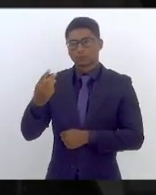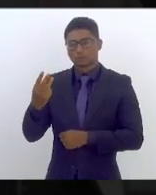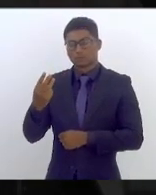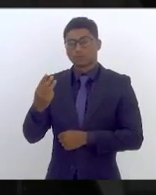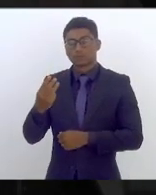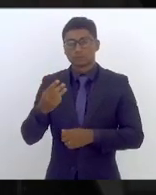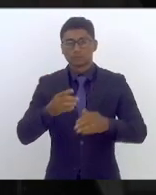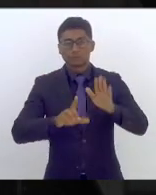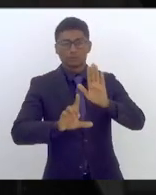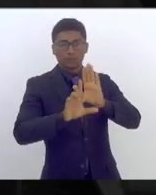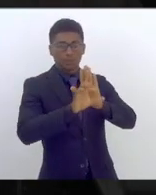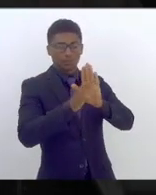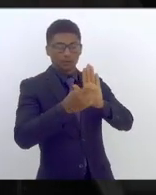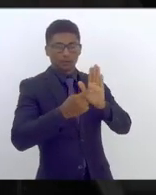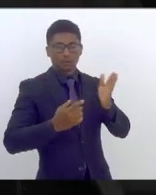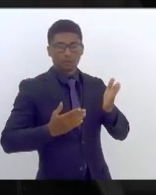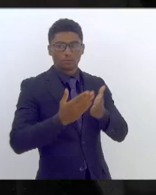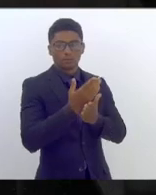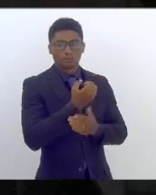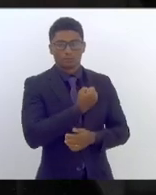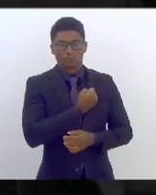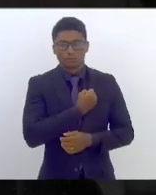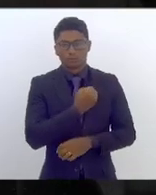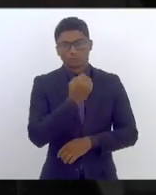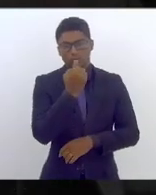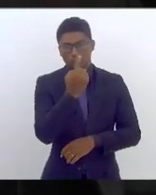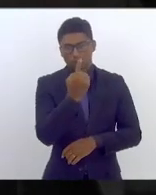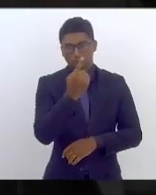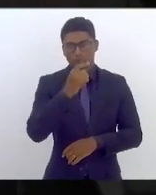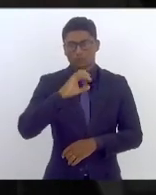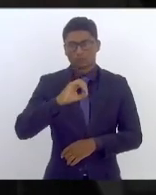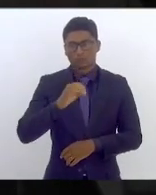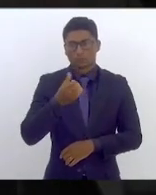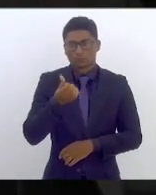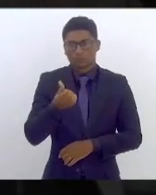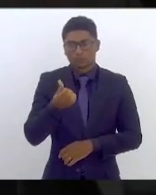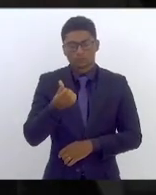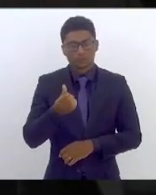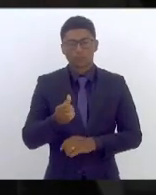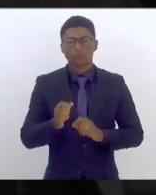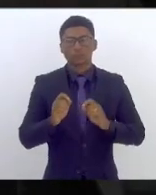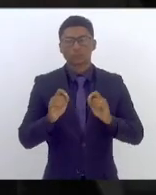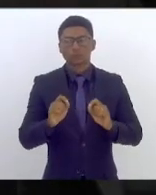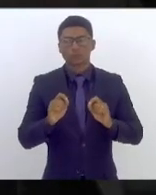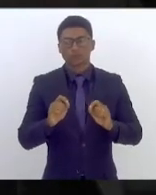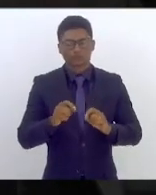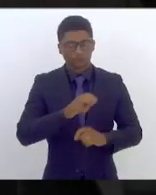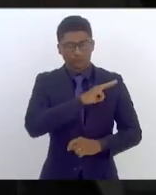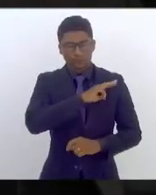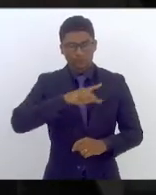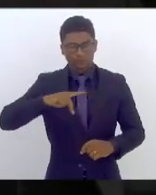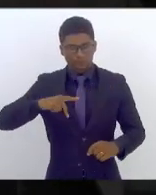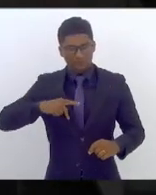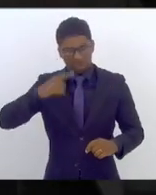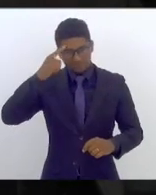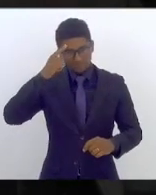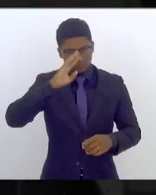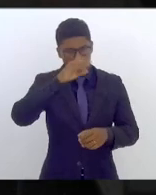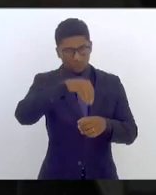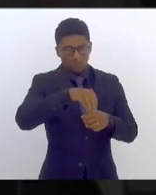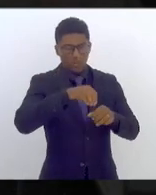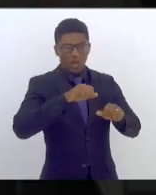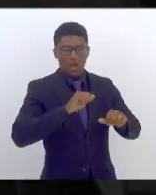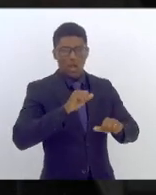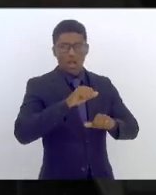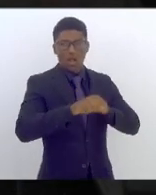a Lei Orgânica 106 que deu um novo formato ao nosso Ministério Público Ministério Público